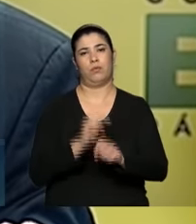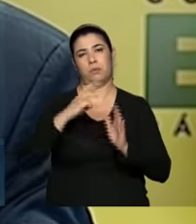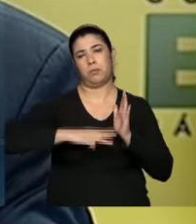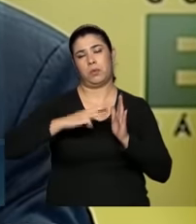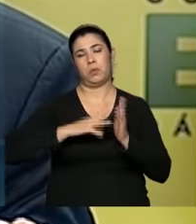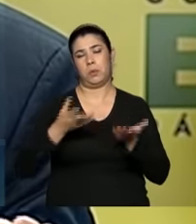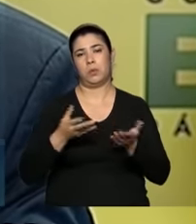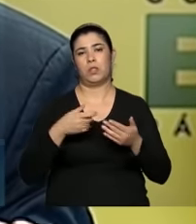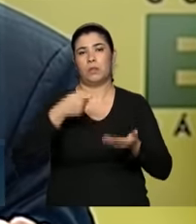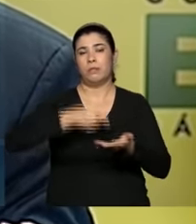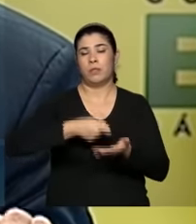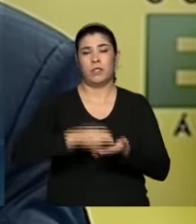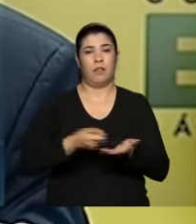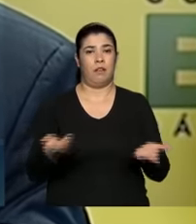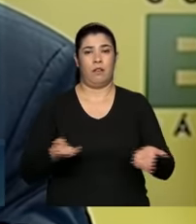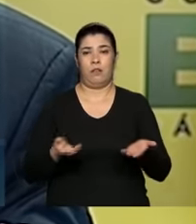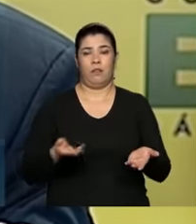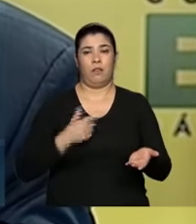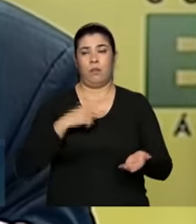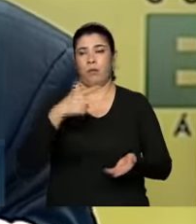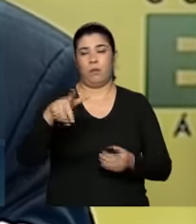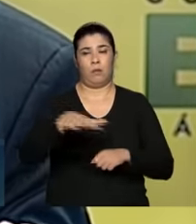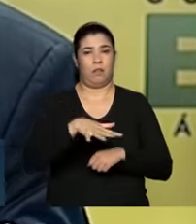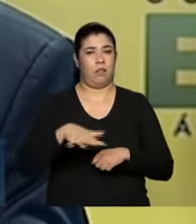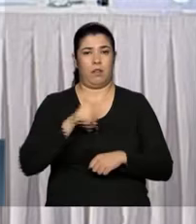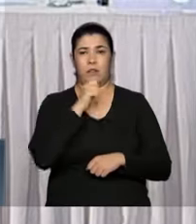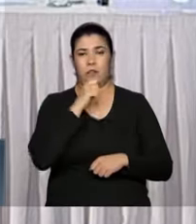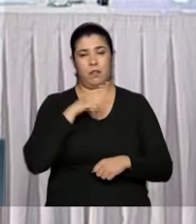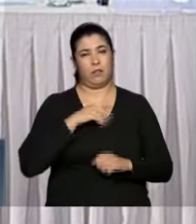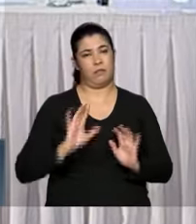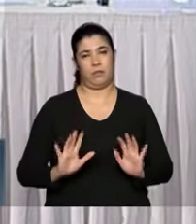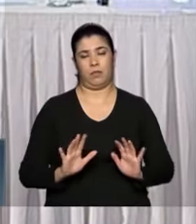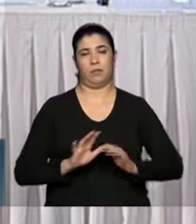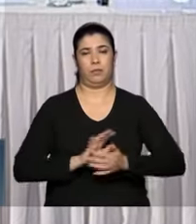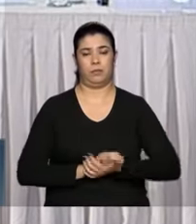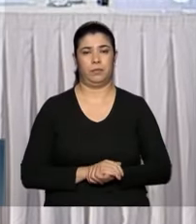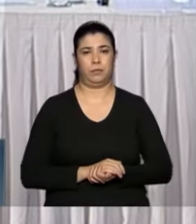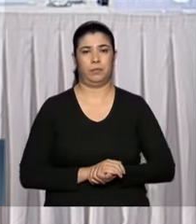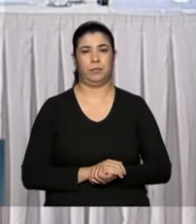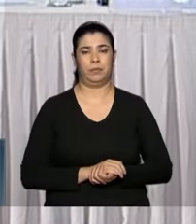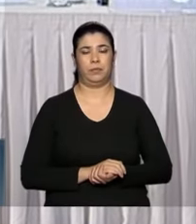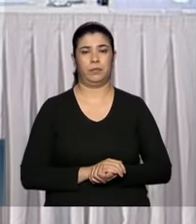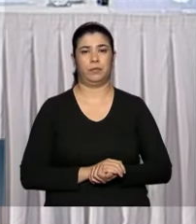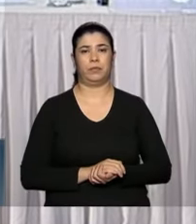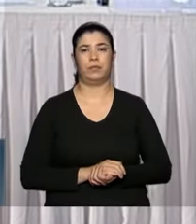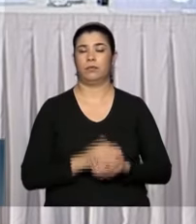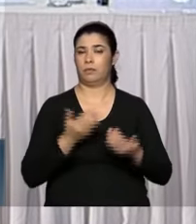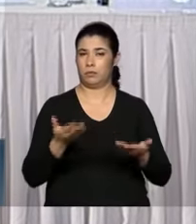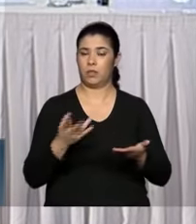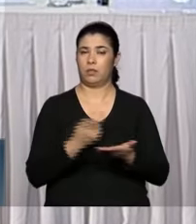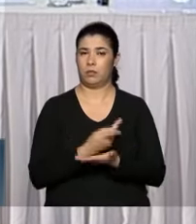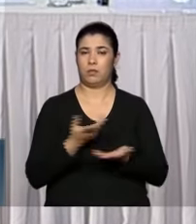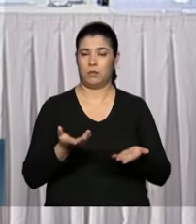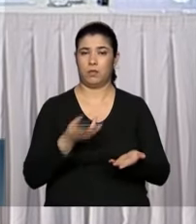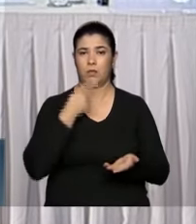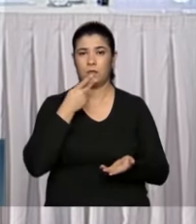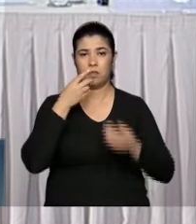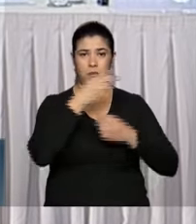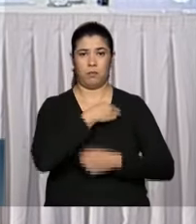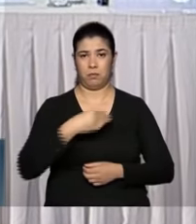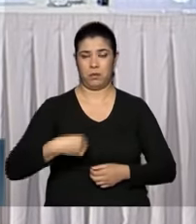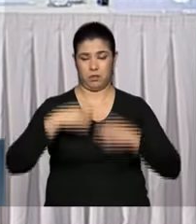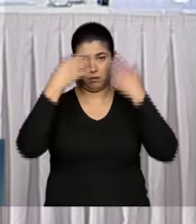de uma exigência que nós não temos em nenhuma outra área. Mas complemente, por favor, Marta. Não, é exatamente o que o ministro falou.